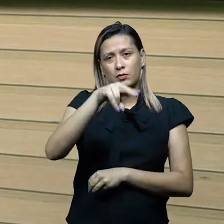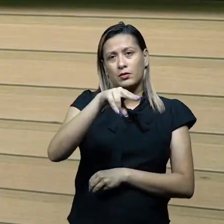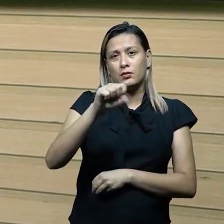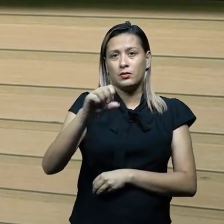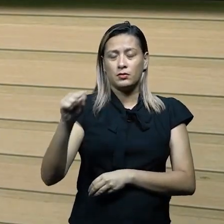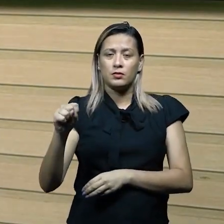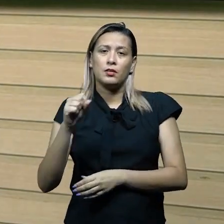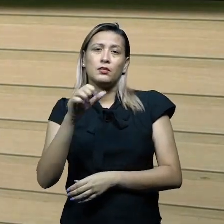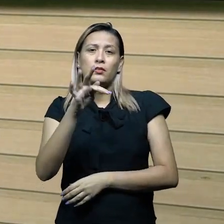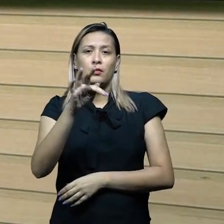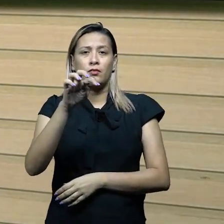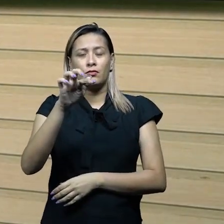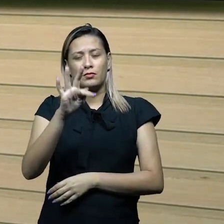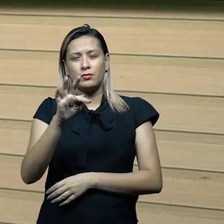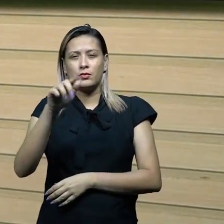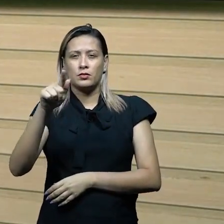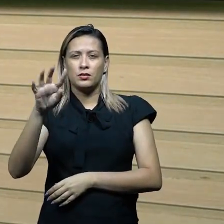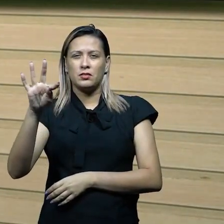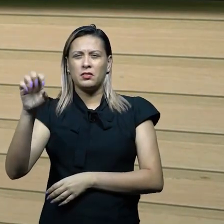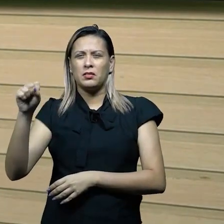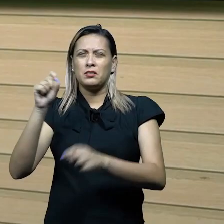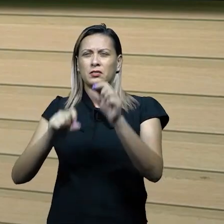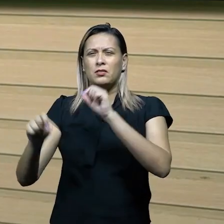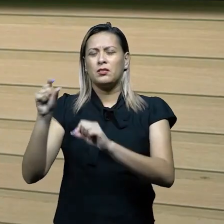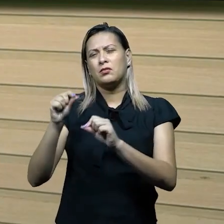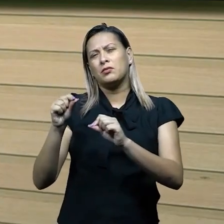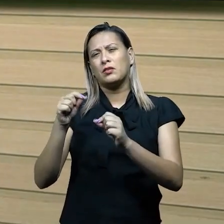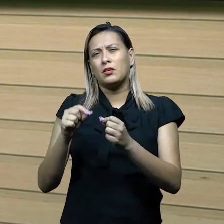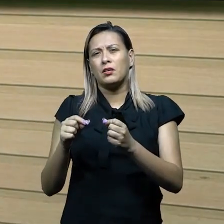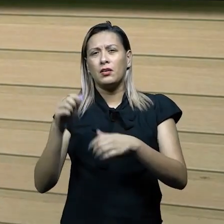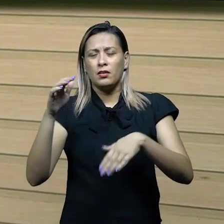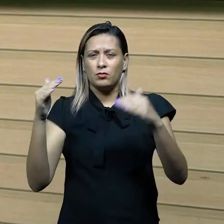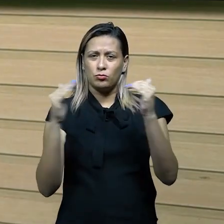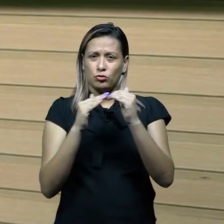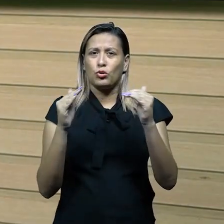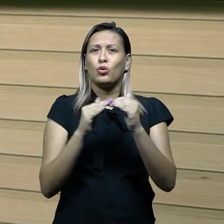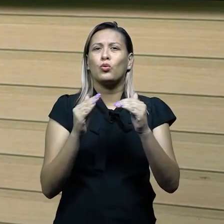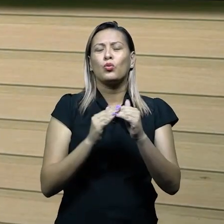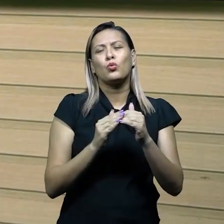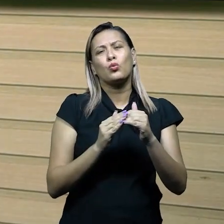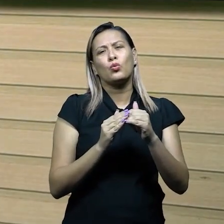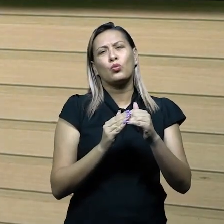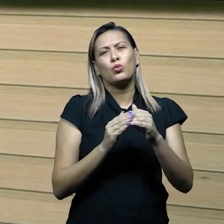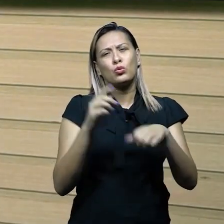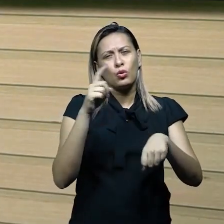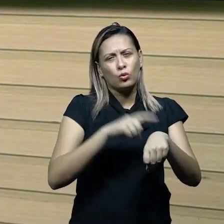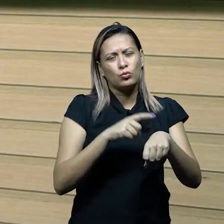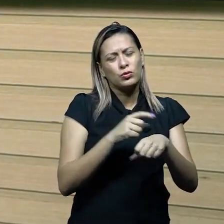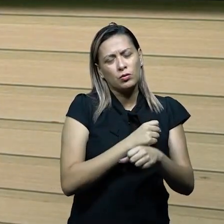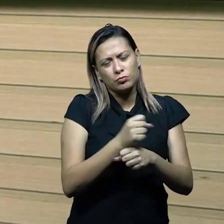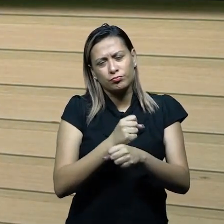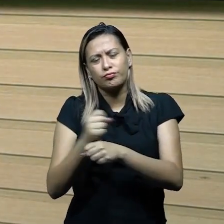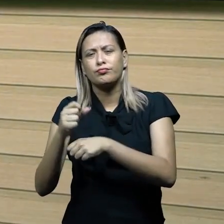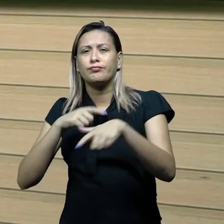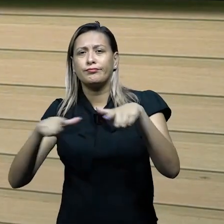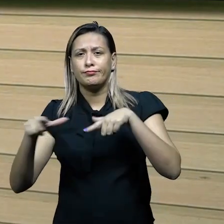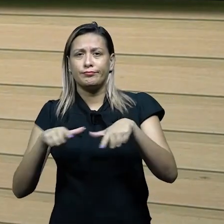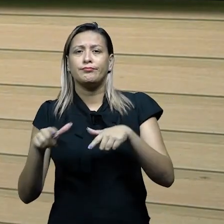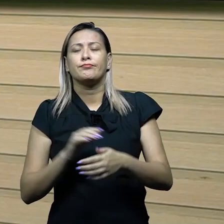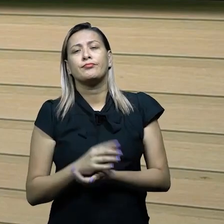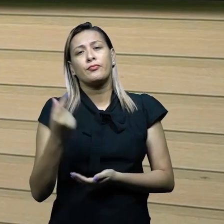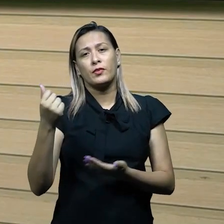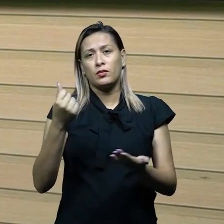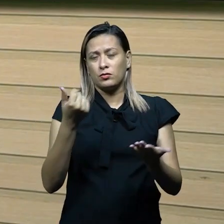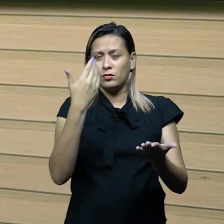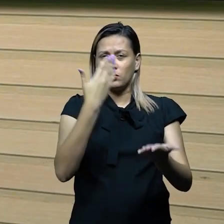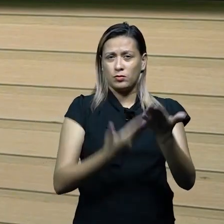recolhimento do INSS, tem um prazo para o FGTS. Vamos lá, FGTS, Fundo de Garantia por Tempo de Serviço. Muita gente pensa que o FGTS é descontado